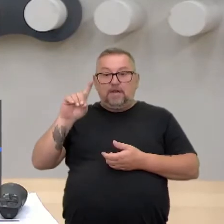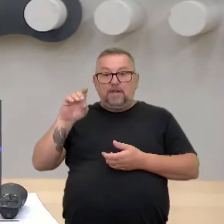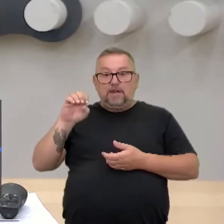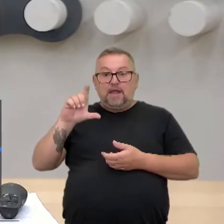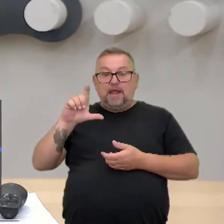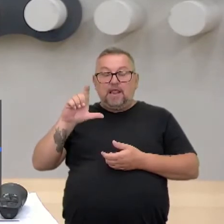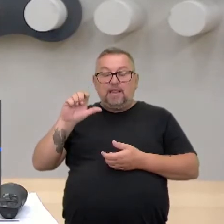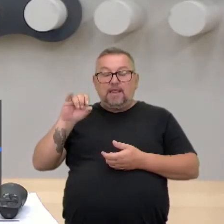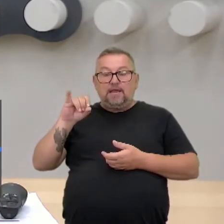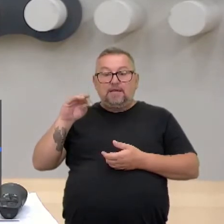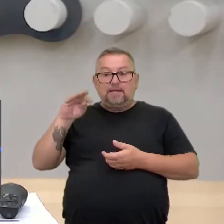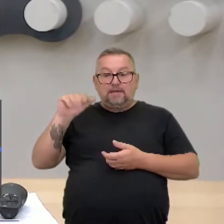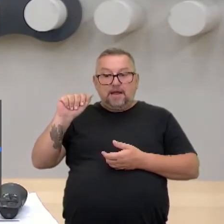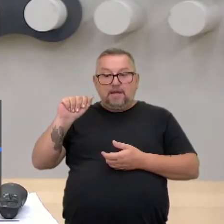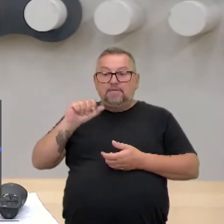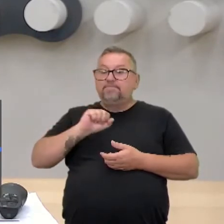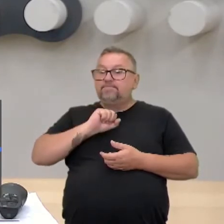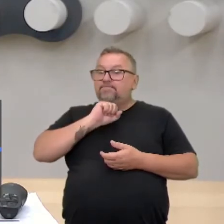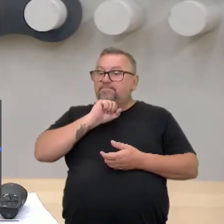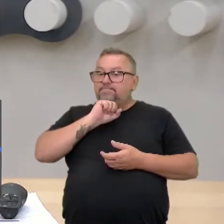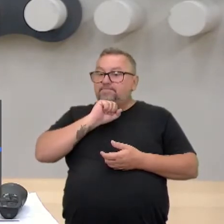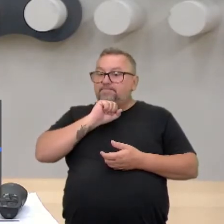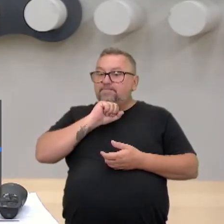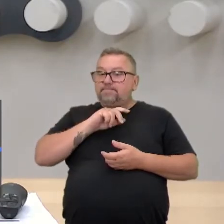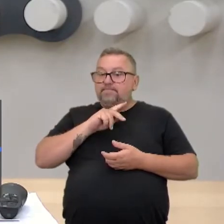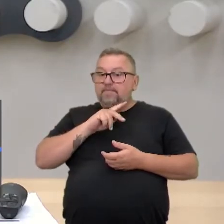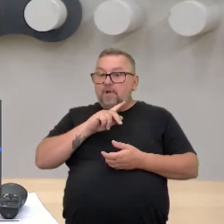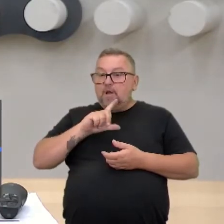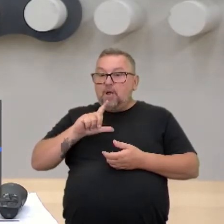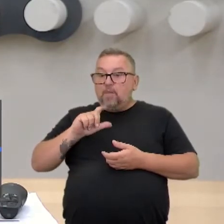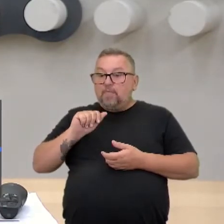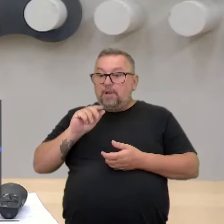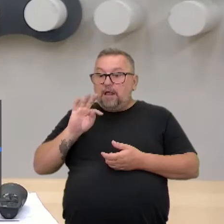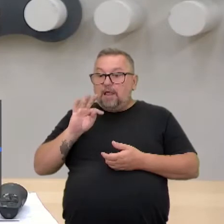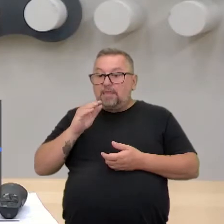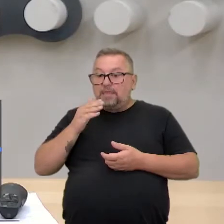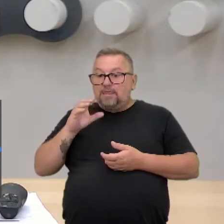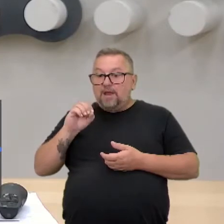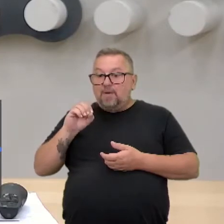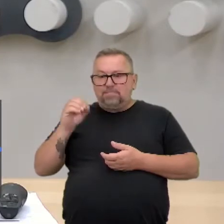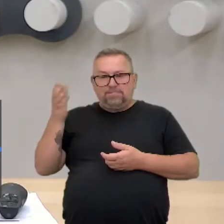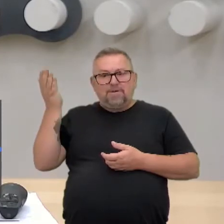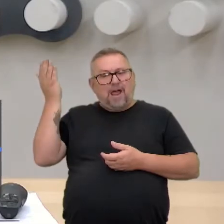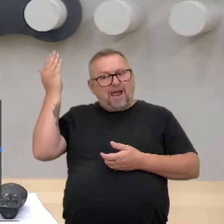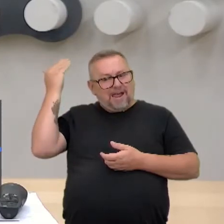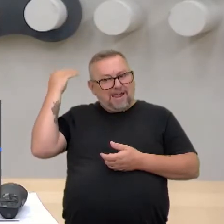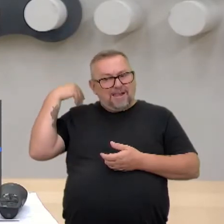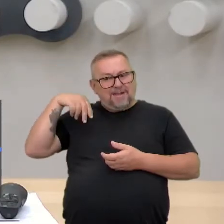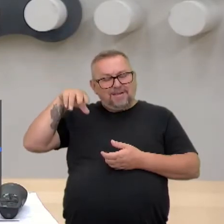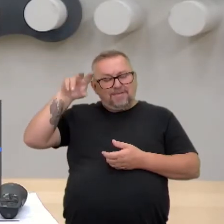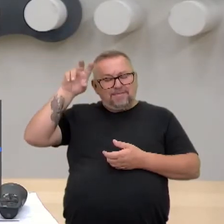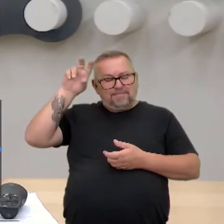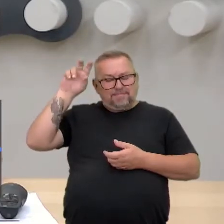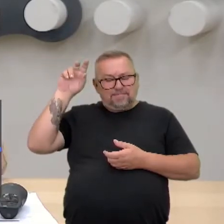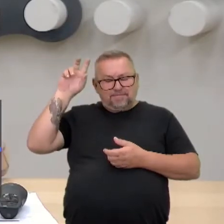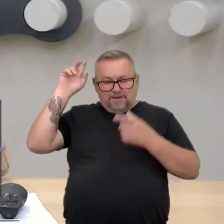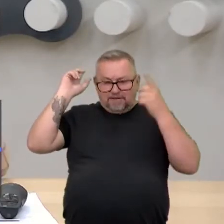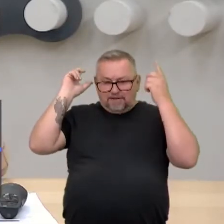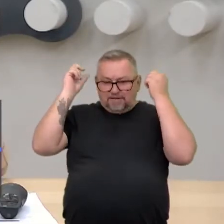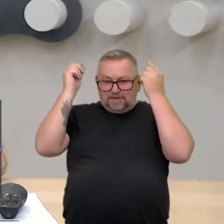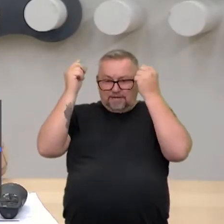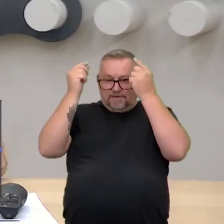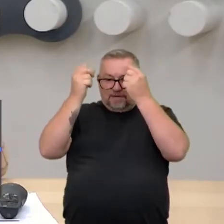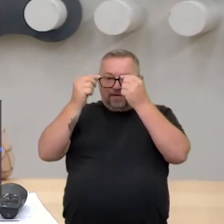Esse foi um grande filósofo que remonta lá na antiguidade grega Tá certo a